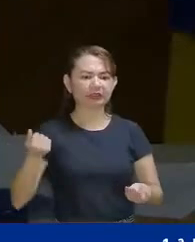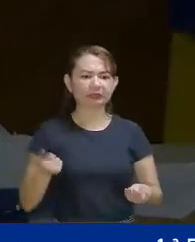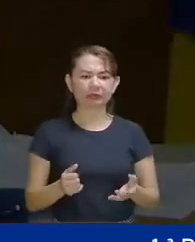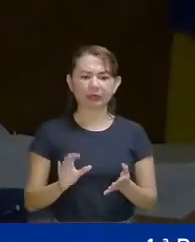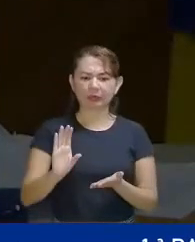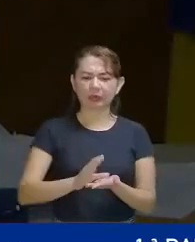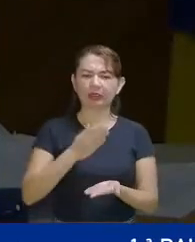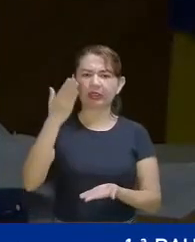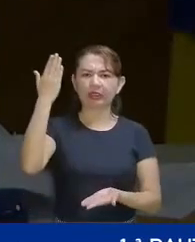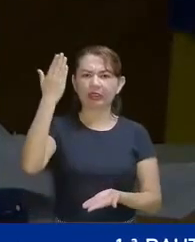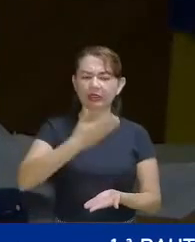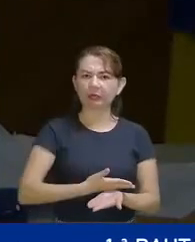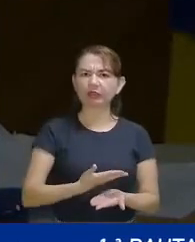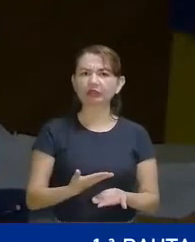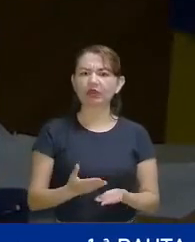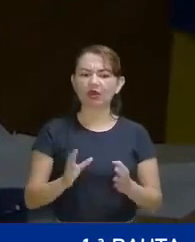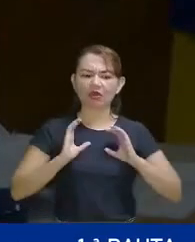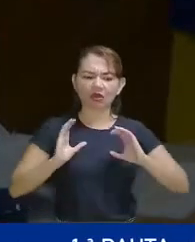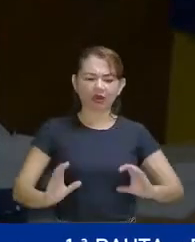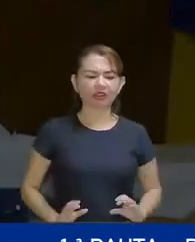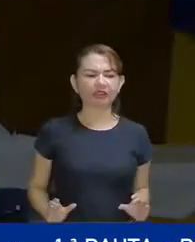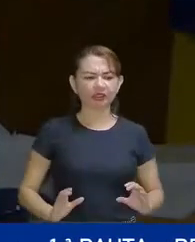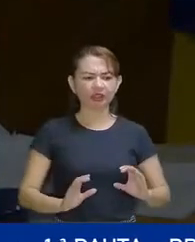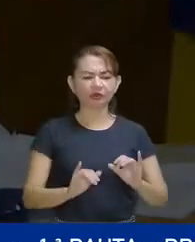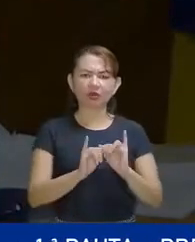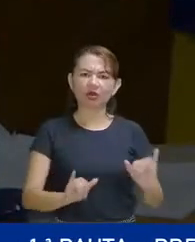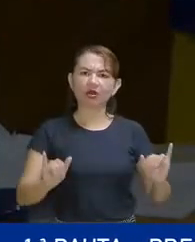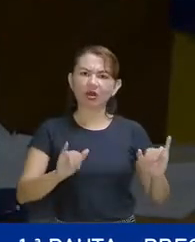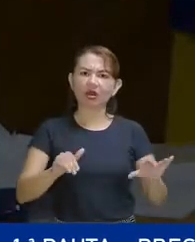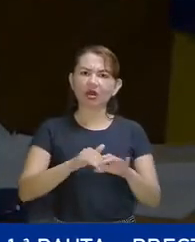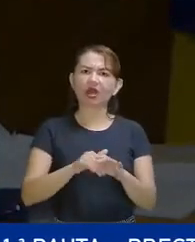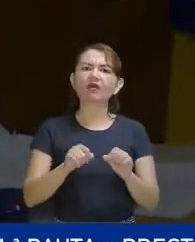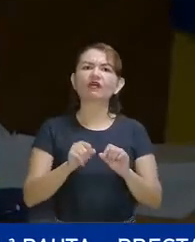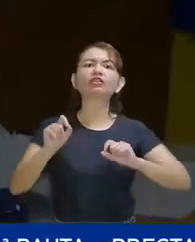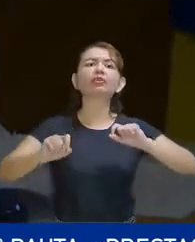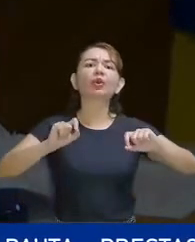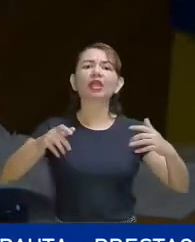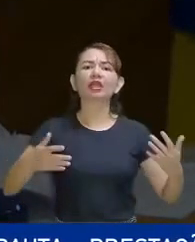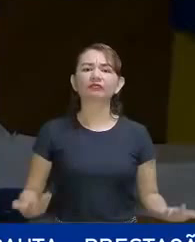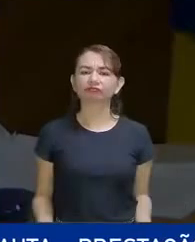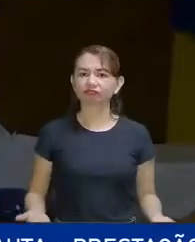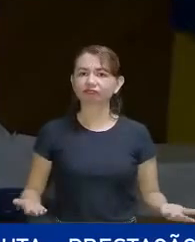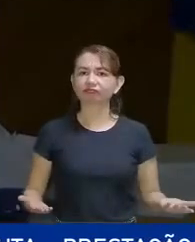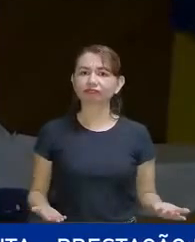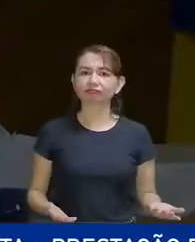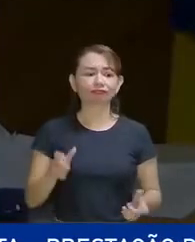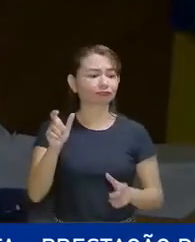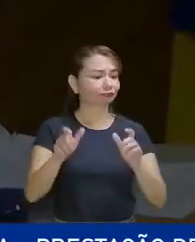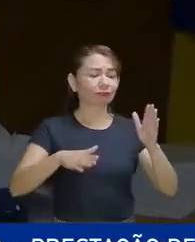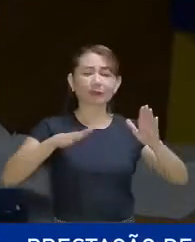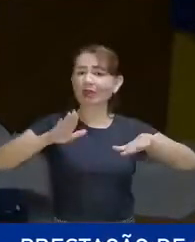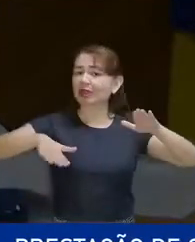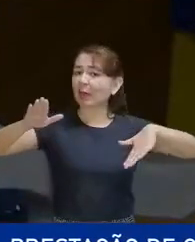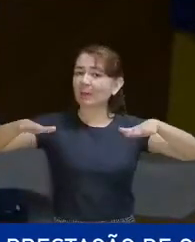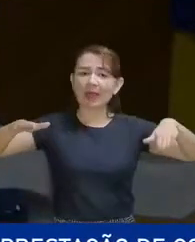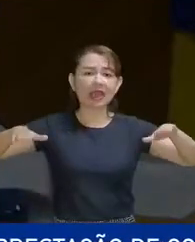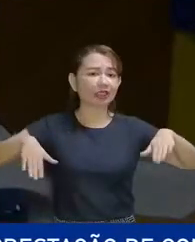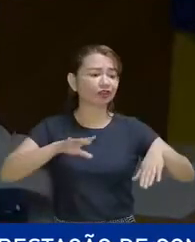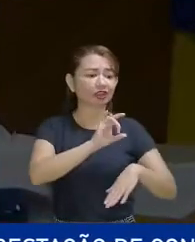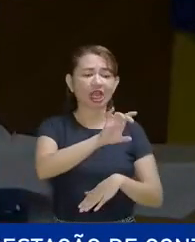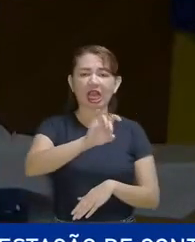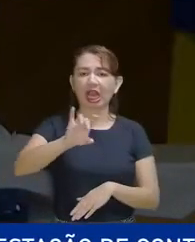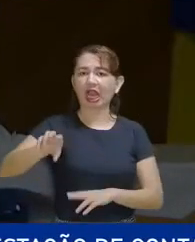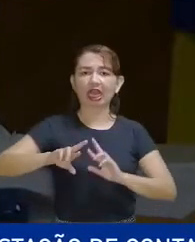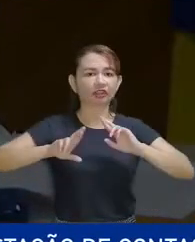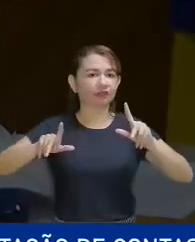numa prestação de contas o que é que um coordenador de campanha faz. Tem uns que fazem alguma coisa diferente de outros. Também a questão dos